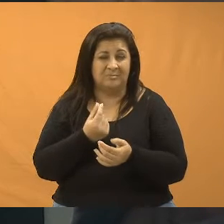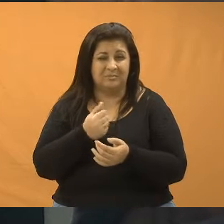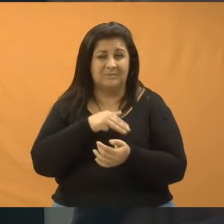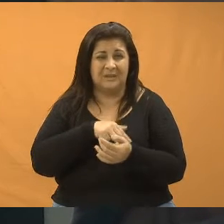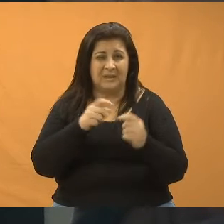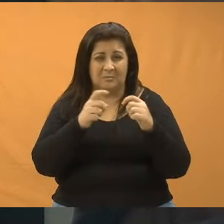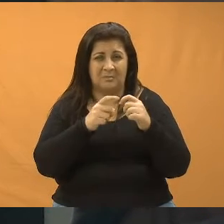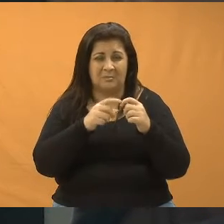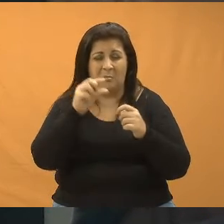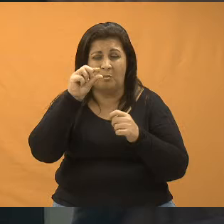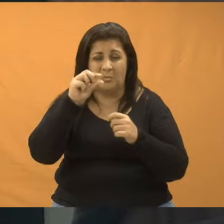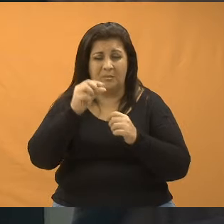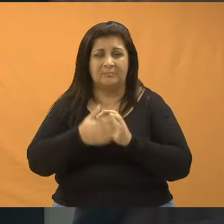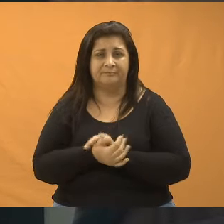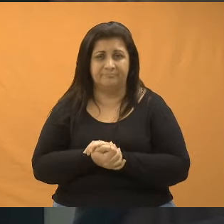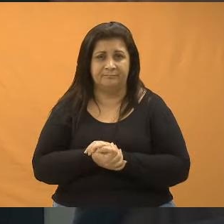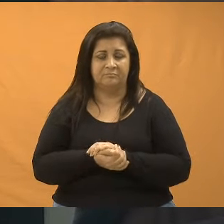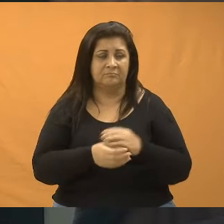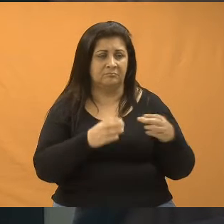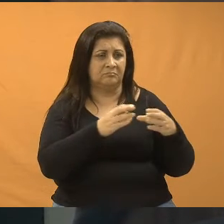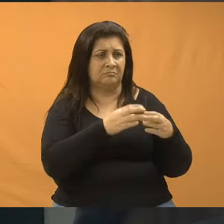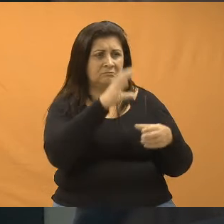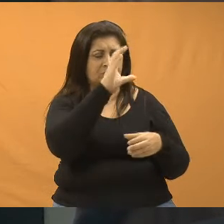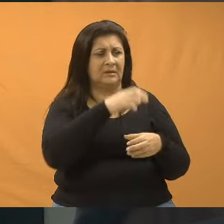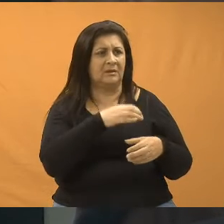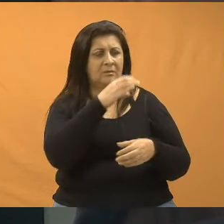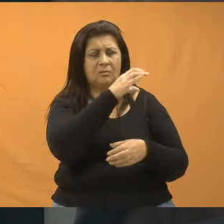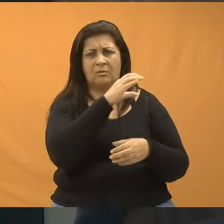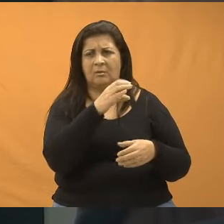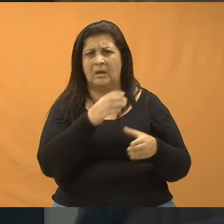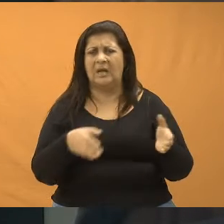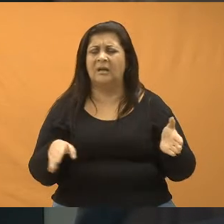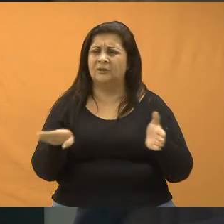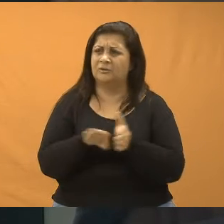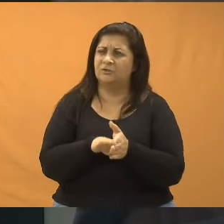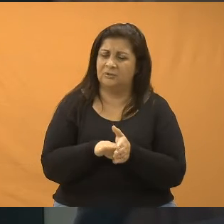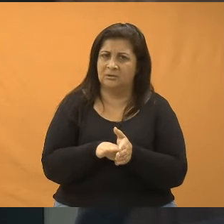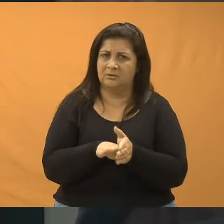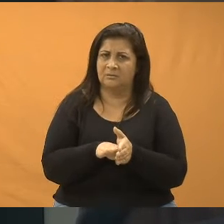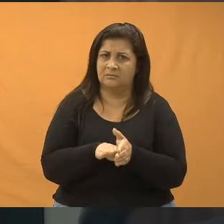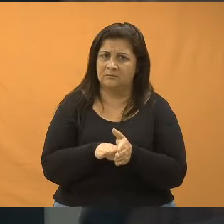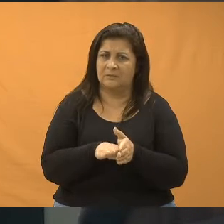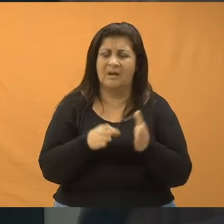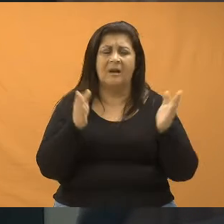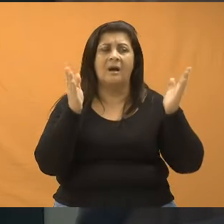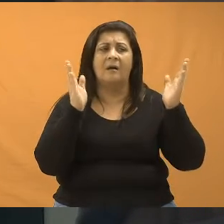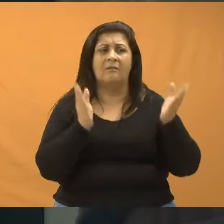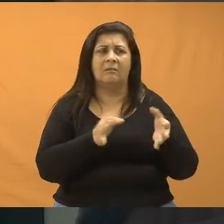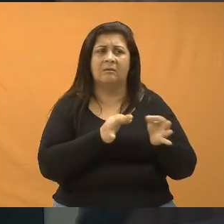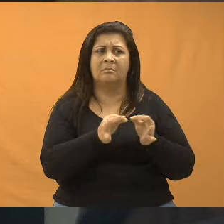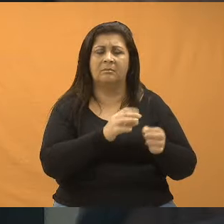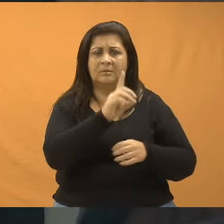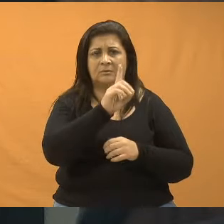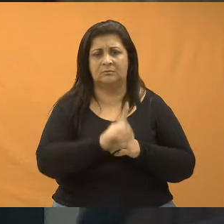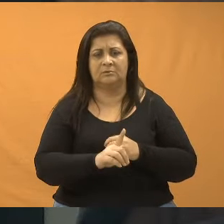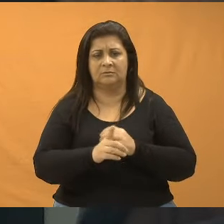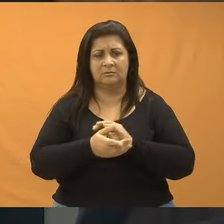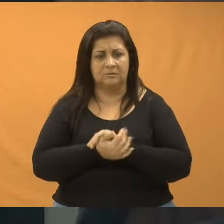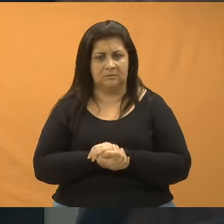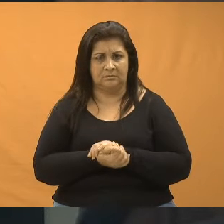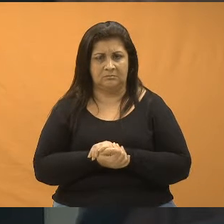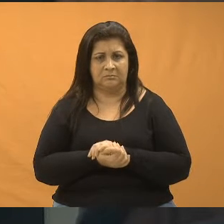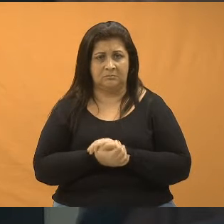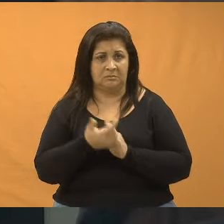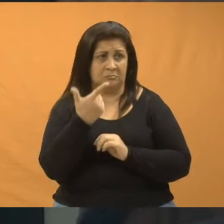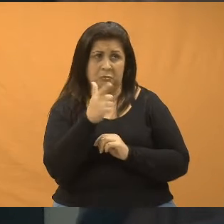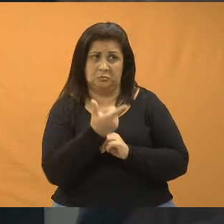décadas. A Irmandade está chegando agora que se formou a diretoria. Então, ela não tem um